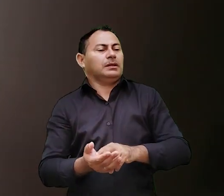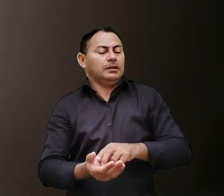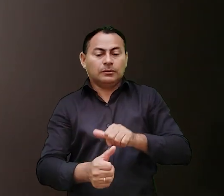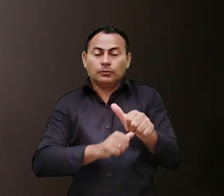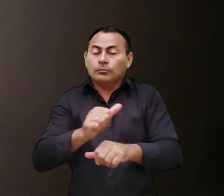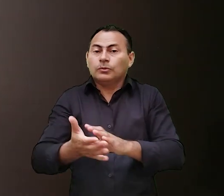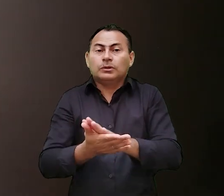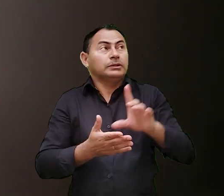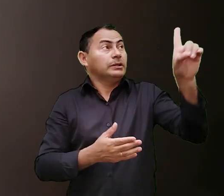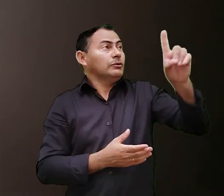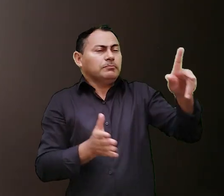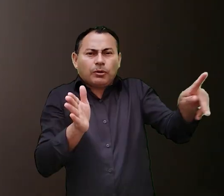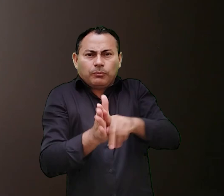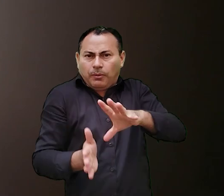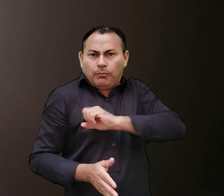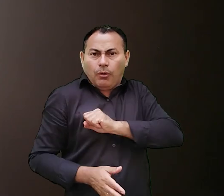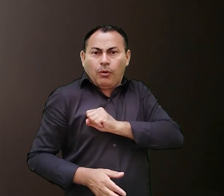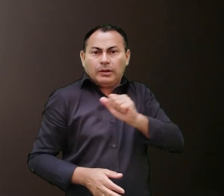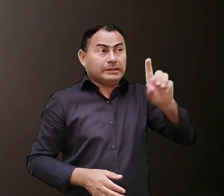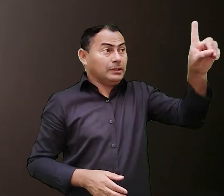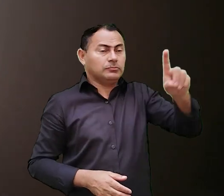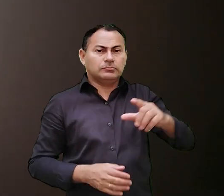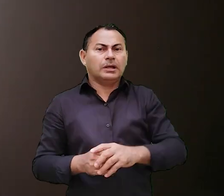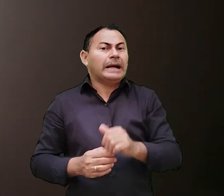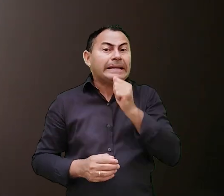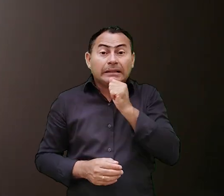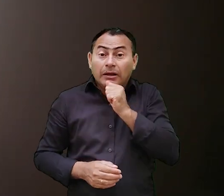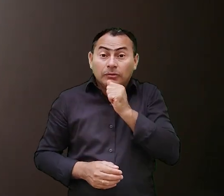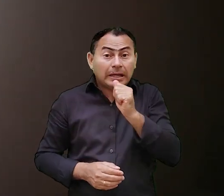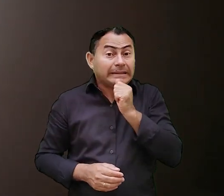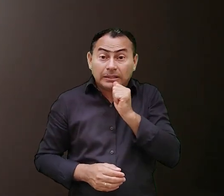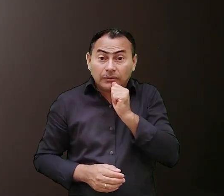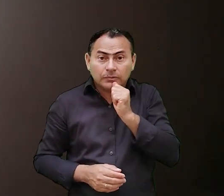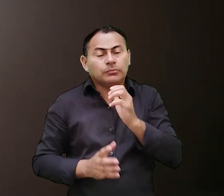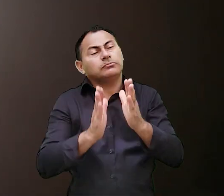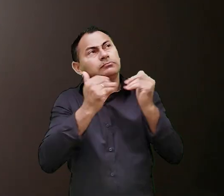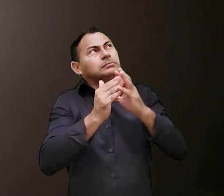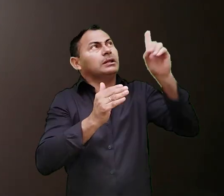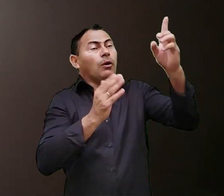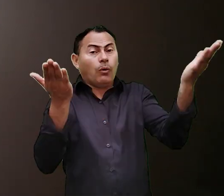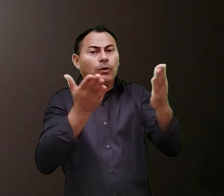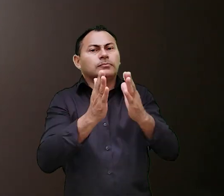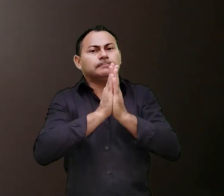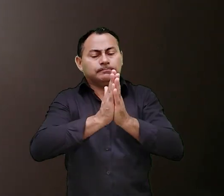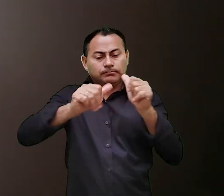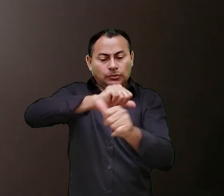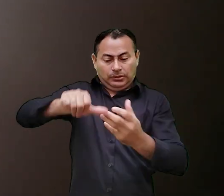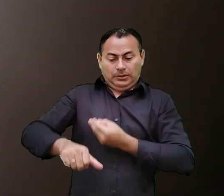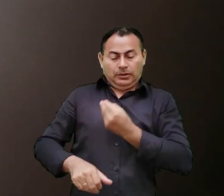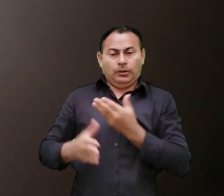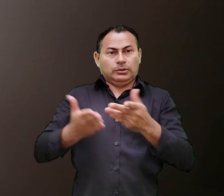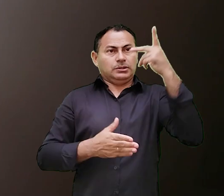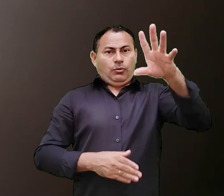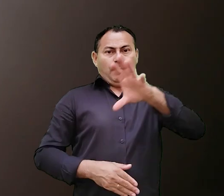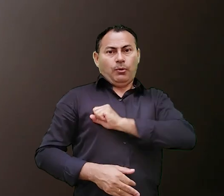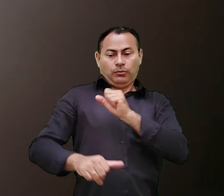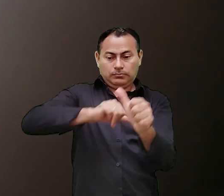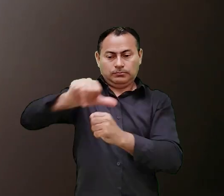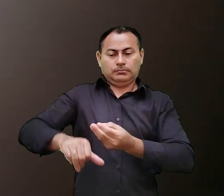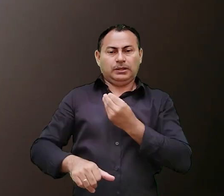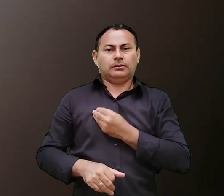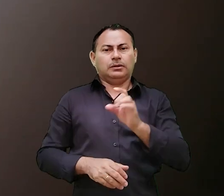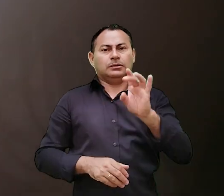e irresistível de Deus? Se ainda não, clame a Deus hoje e diga: Senhor, redima minha vida hoje com seu